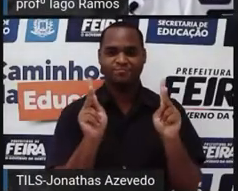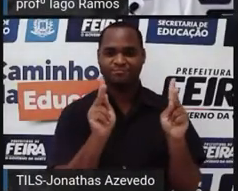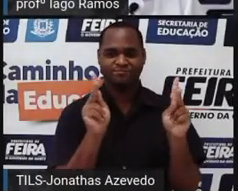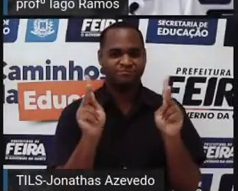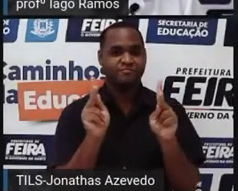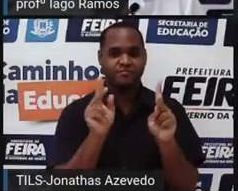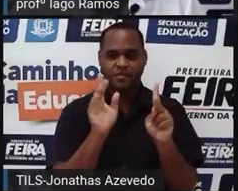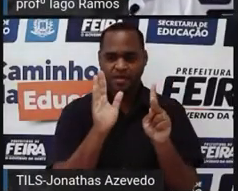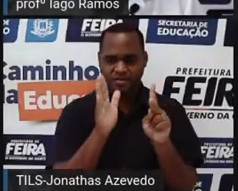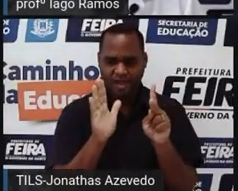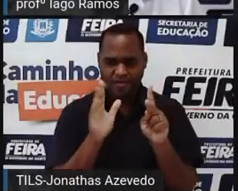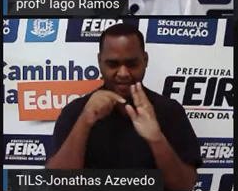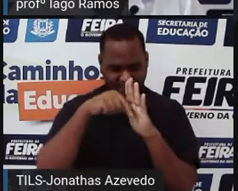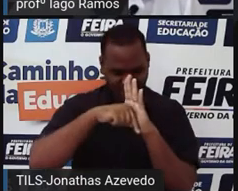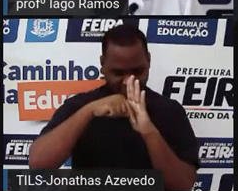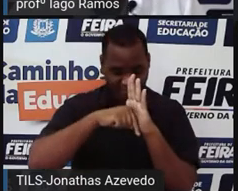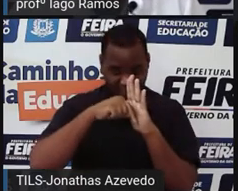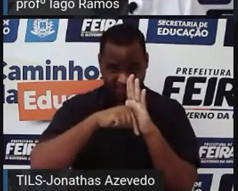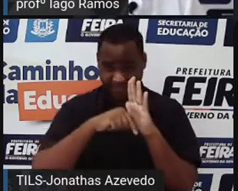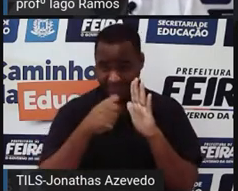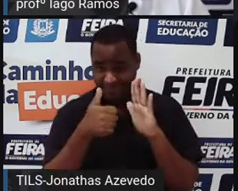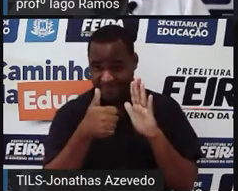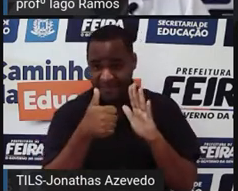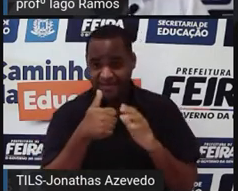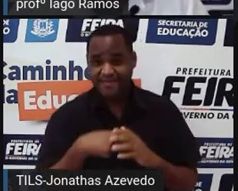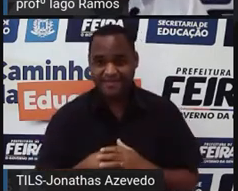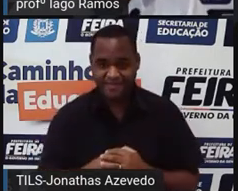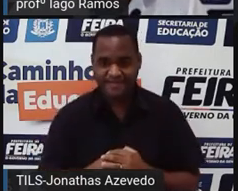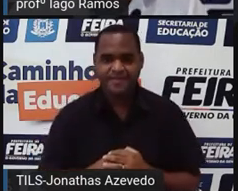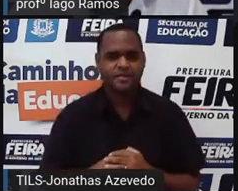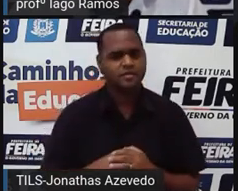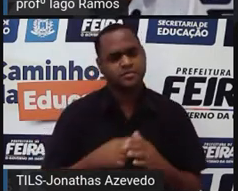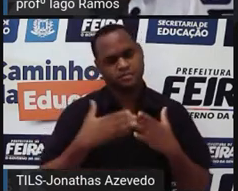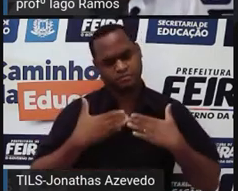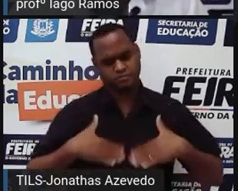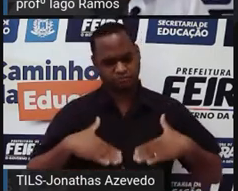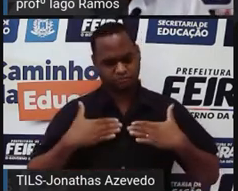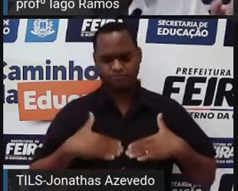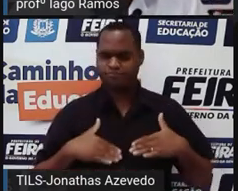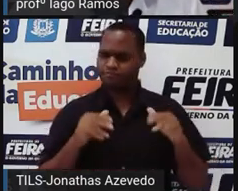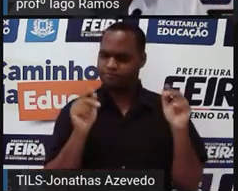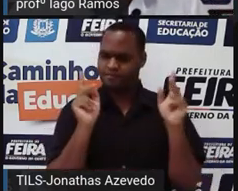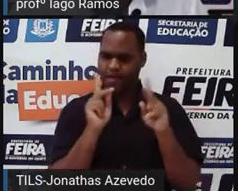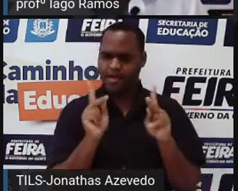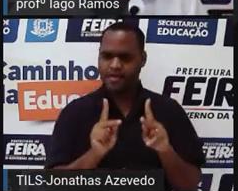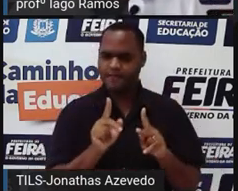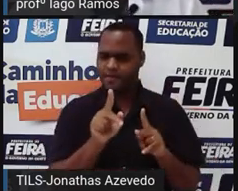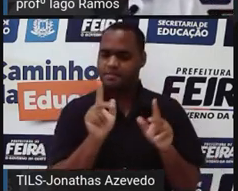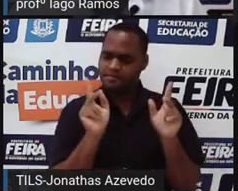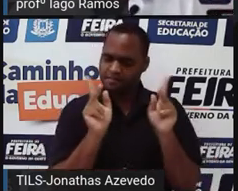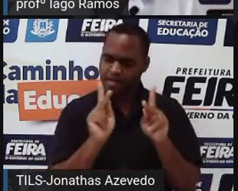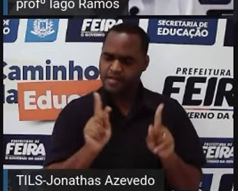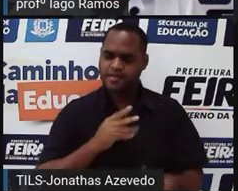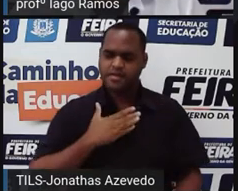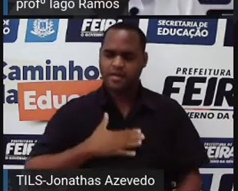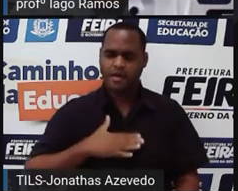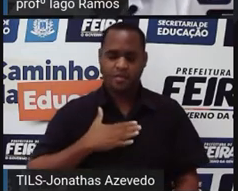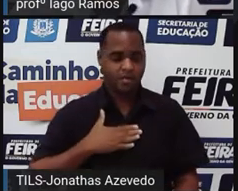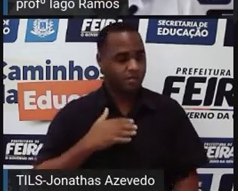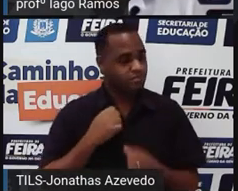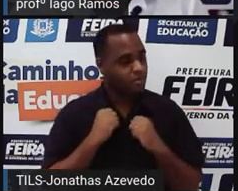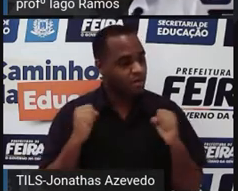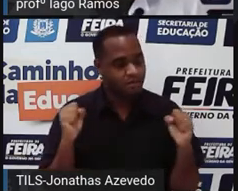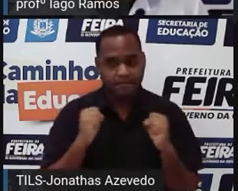Pronto, fez aí a sua avaliação. Fica tranquilo, fica tranquila, sem